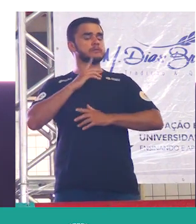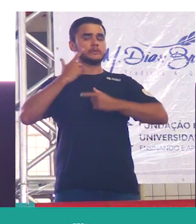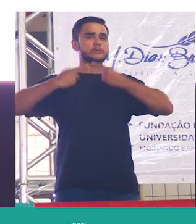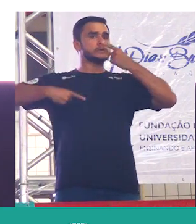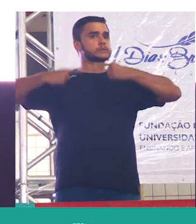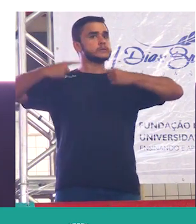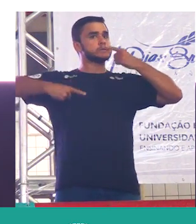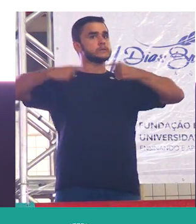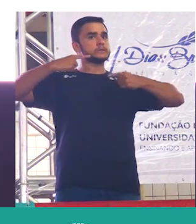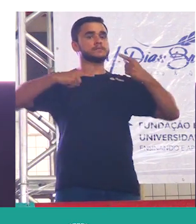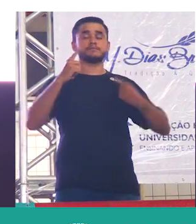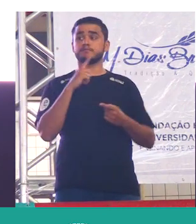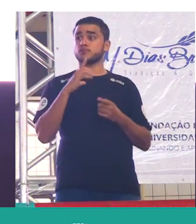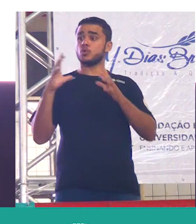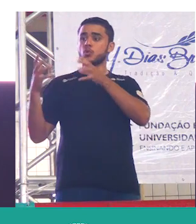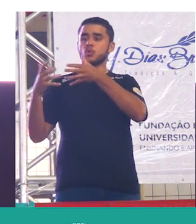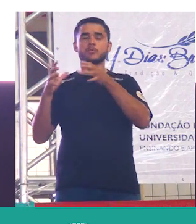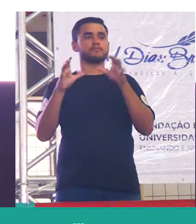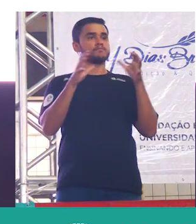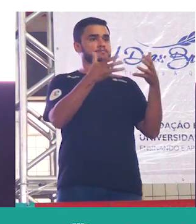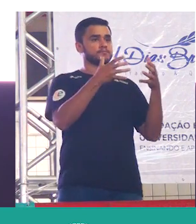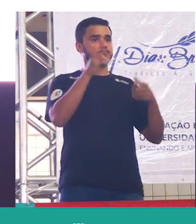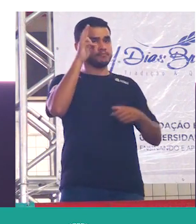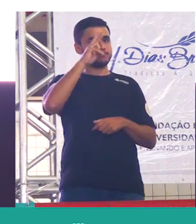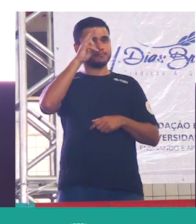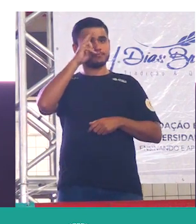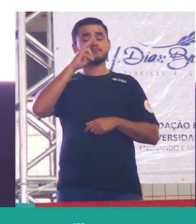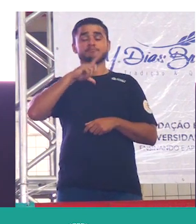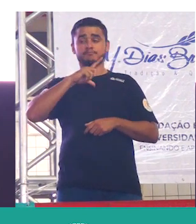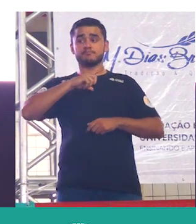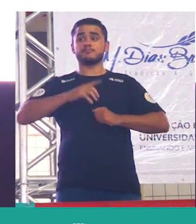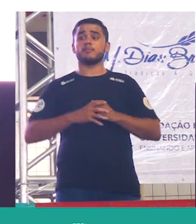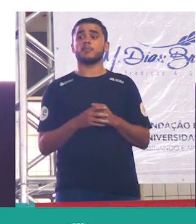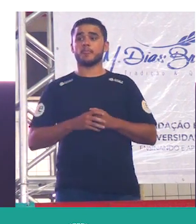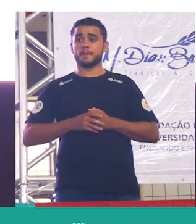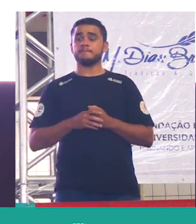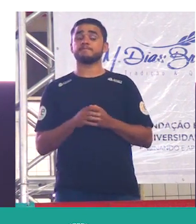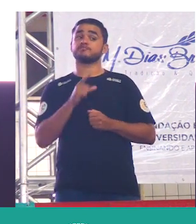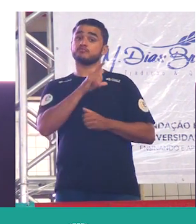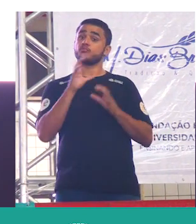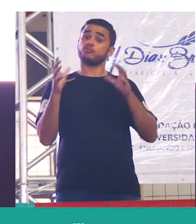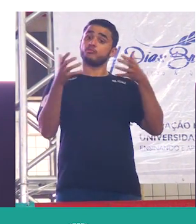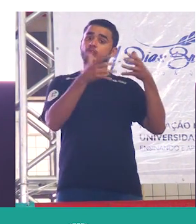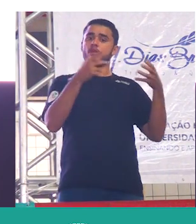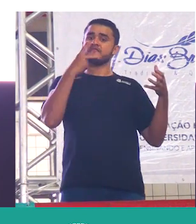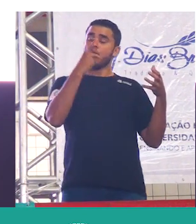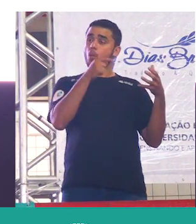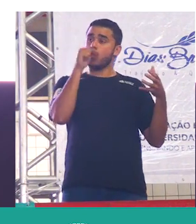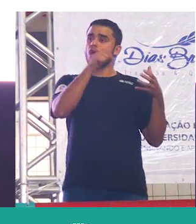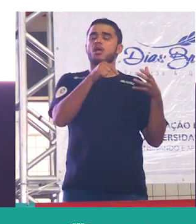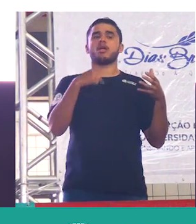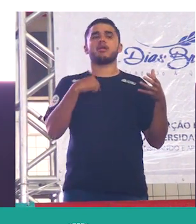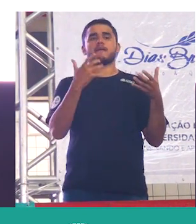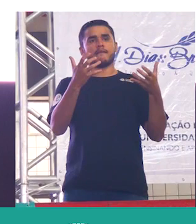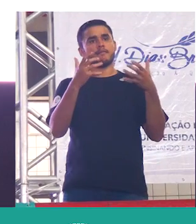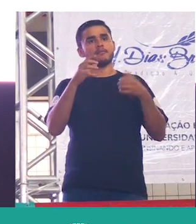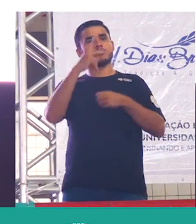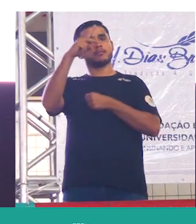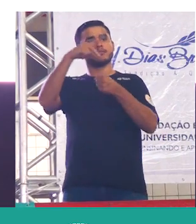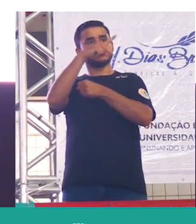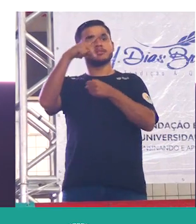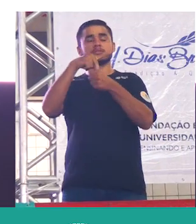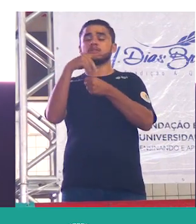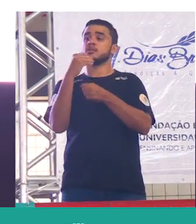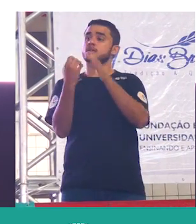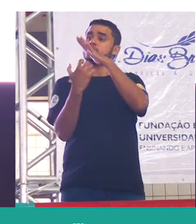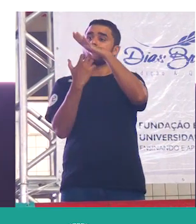havia 2 grandes grupos no Brasil, naquela época. Havia um grupo que dizia que a Petrobras deveria ser uma